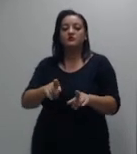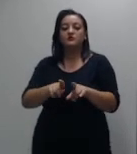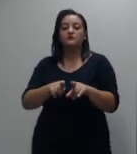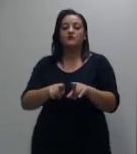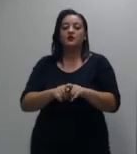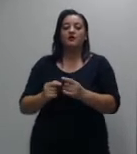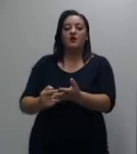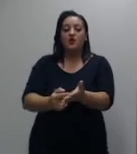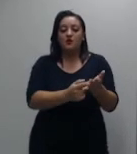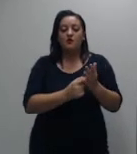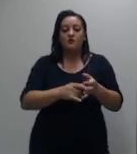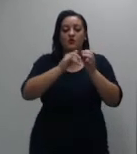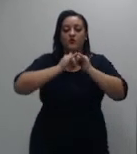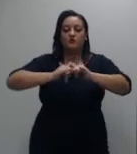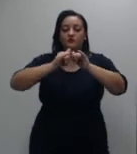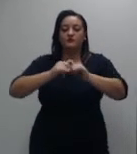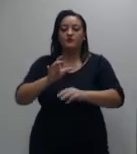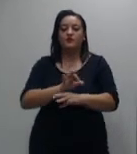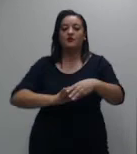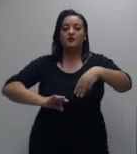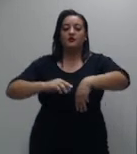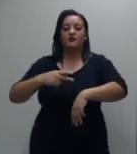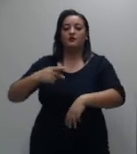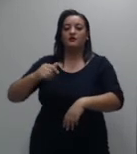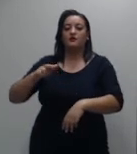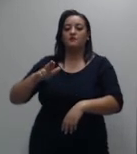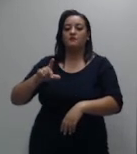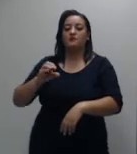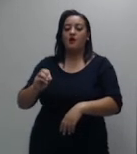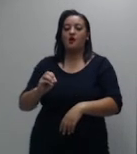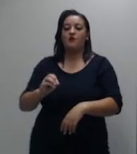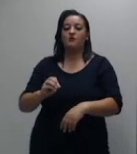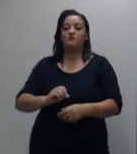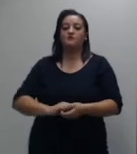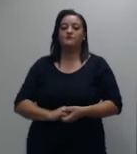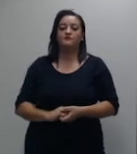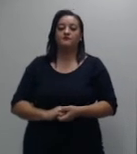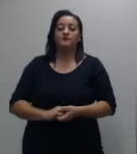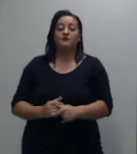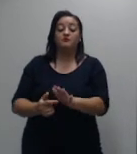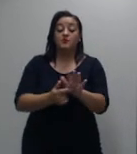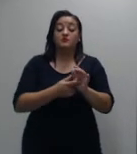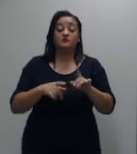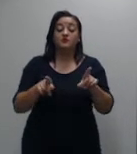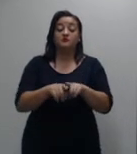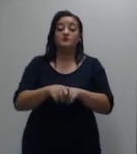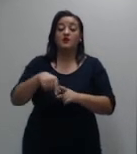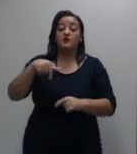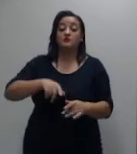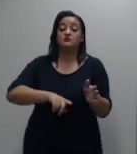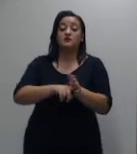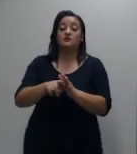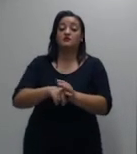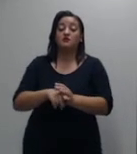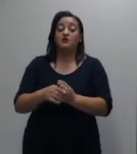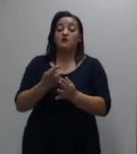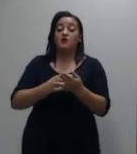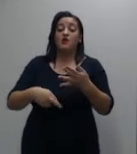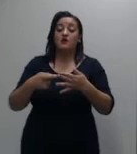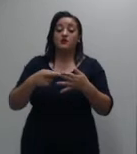acórdão relatado pelo Ministro Paulo de Tarso o livro trazia essa questão e o recurso foi